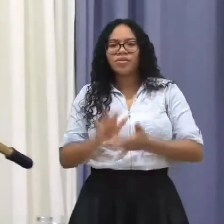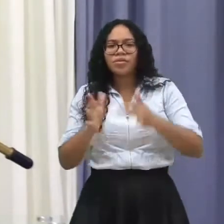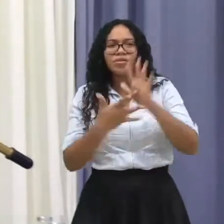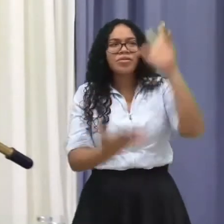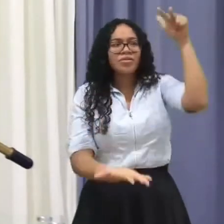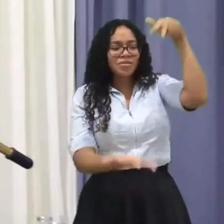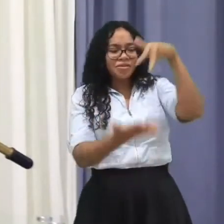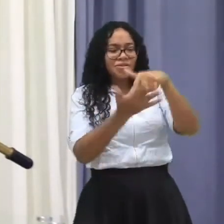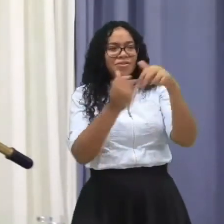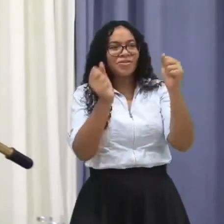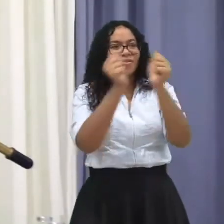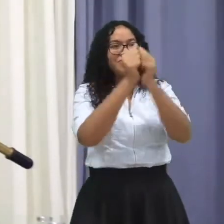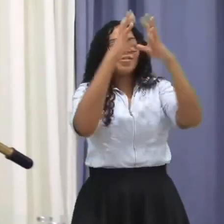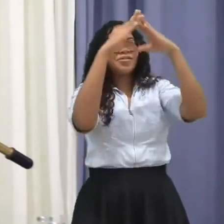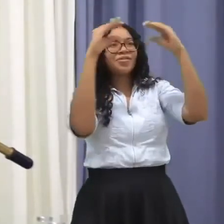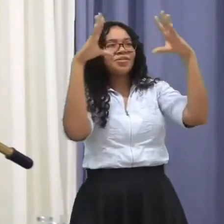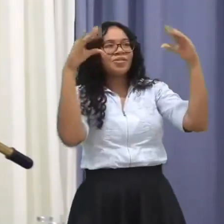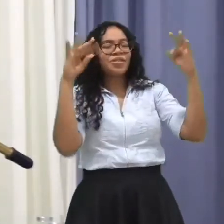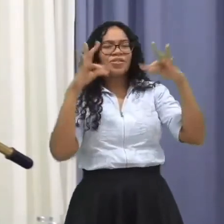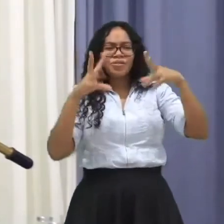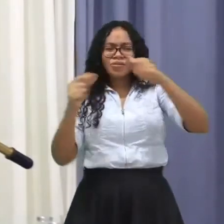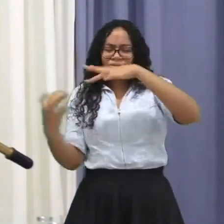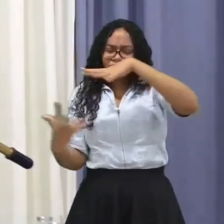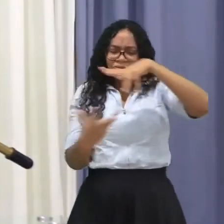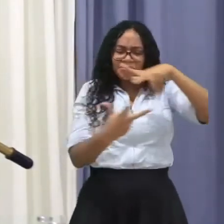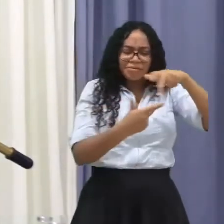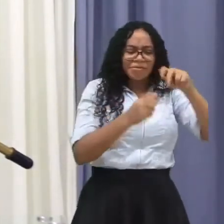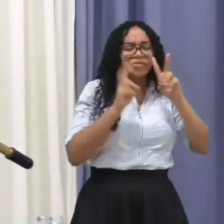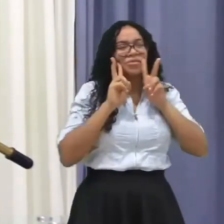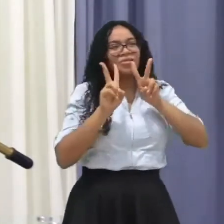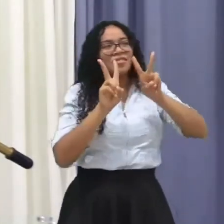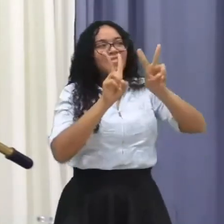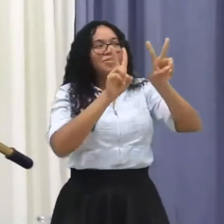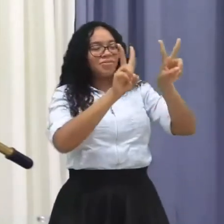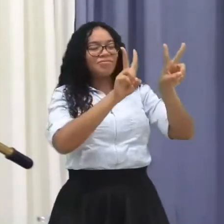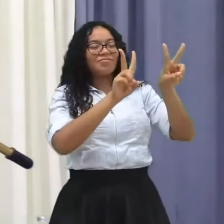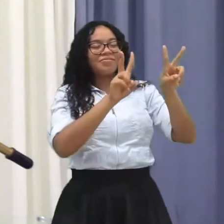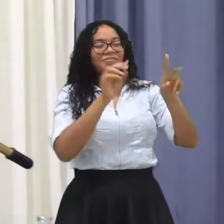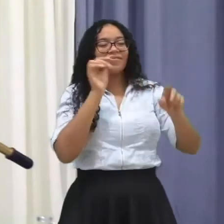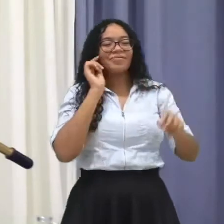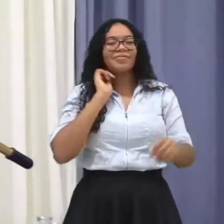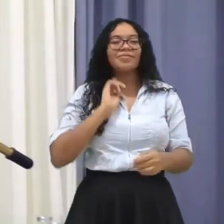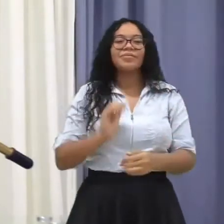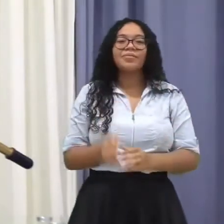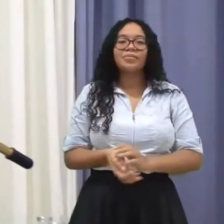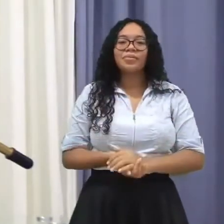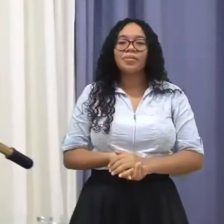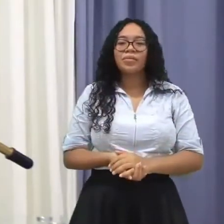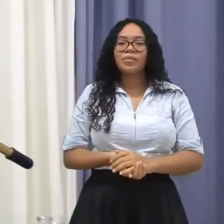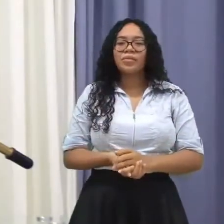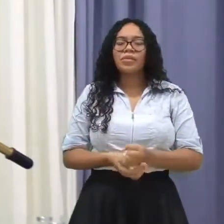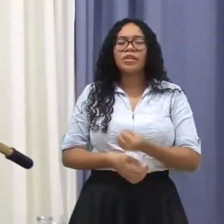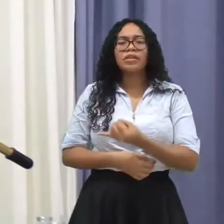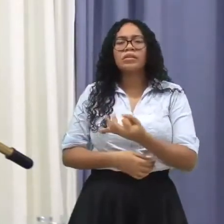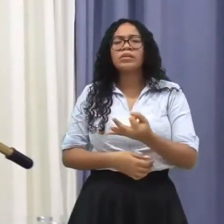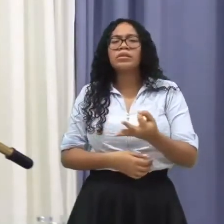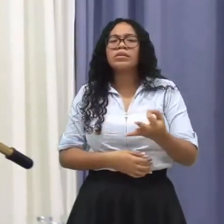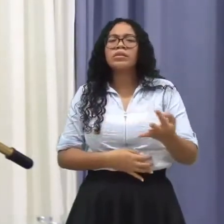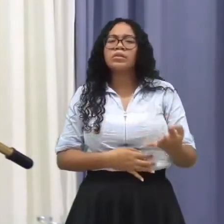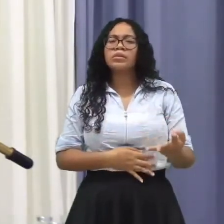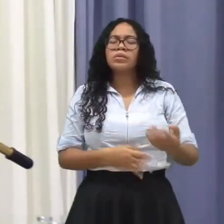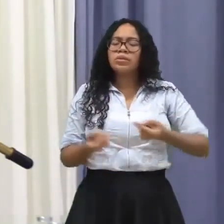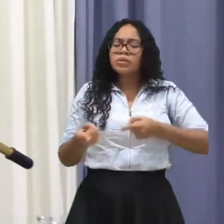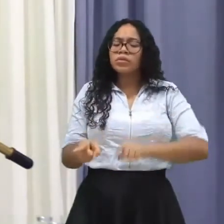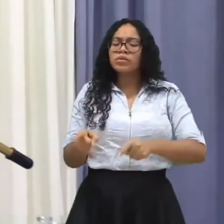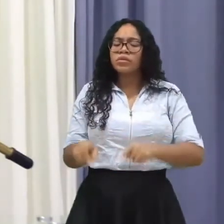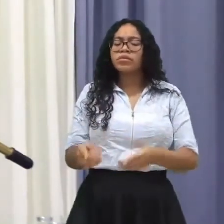nuvens, e todo olho o verá, até quantos o traspassaram, e